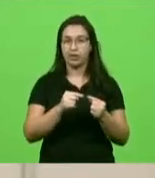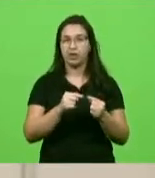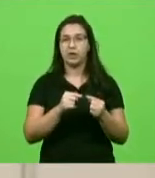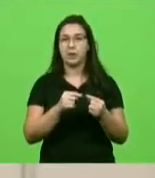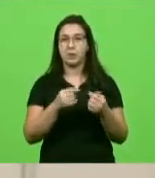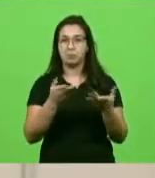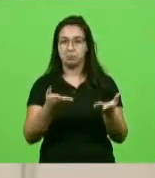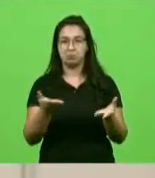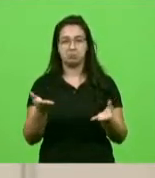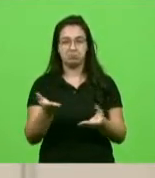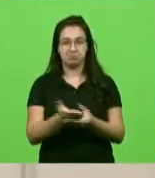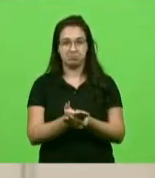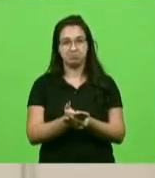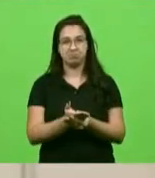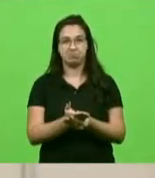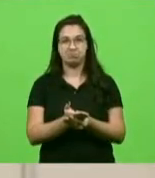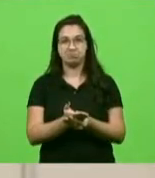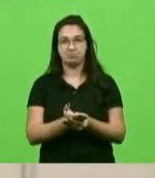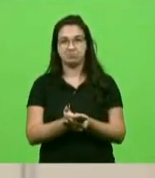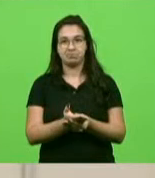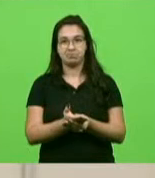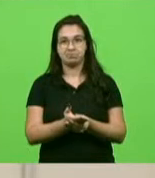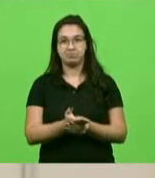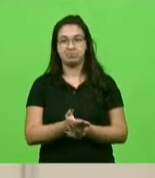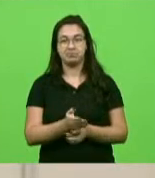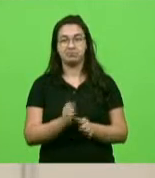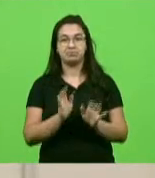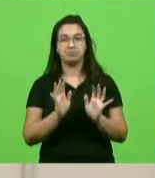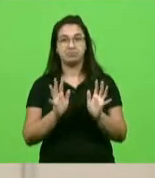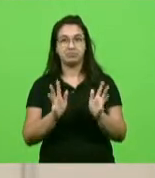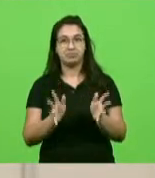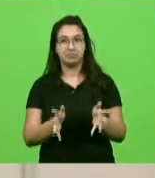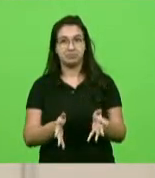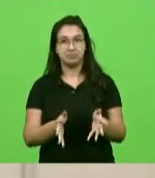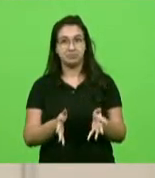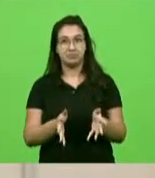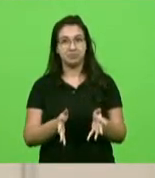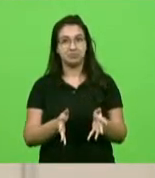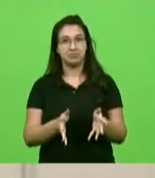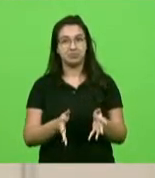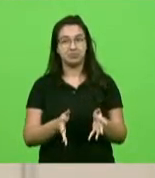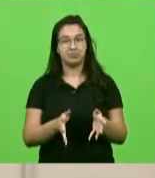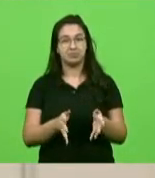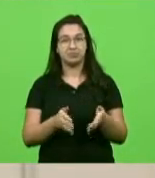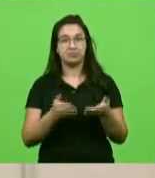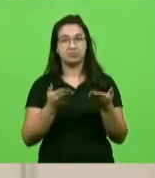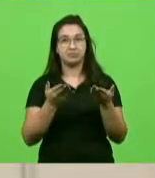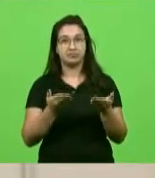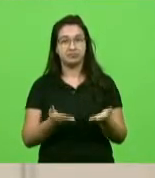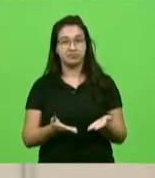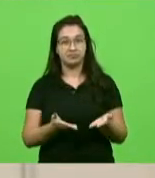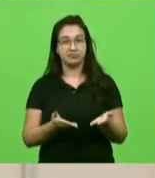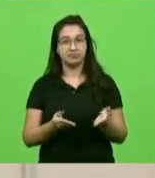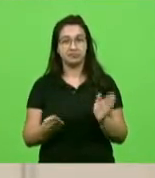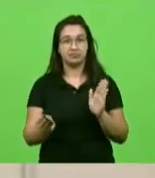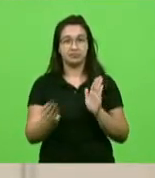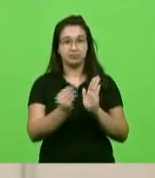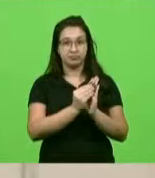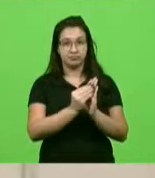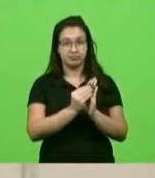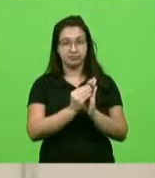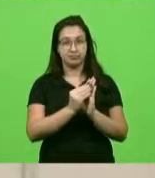este processo estão deduzidos numa versão que será